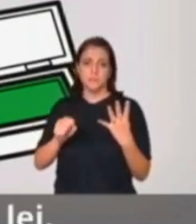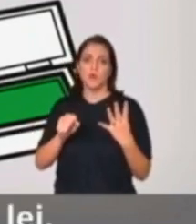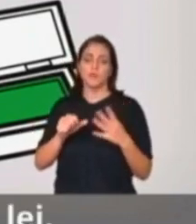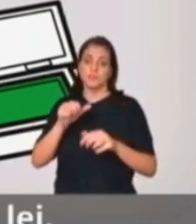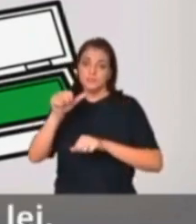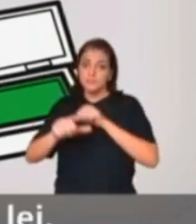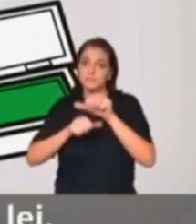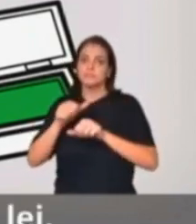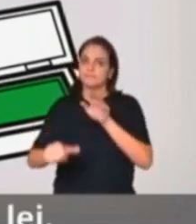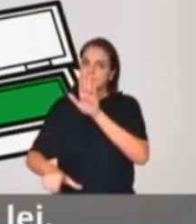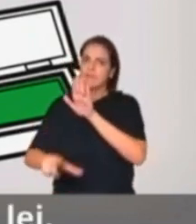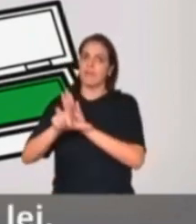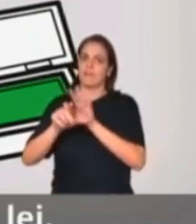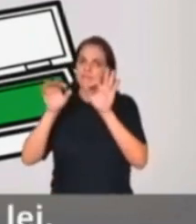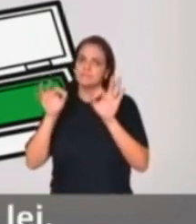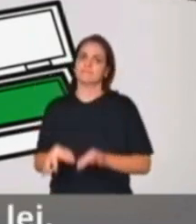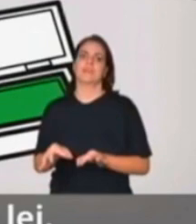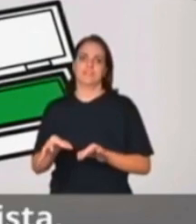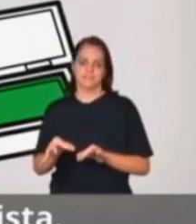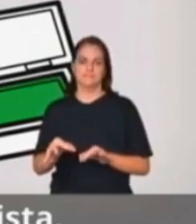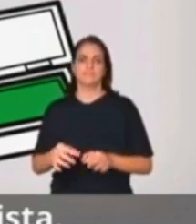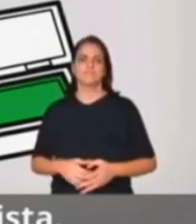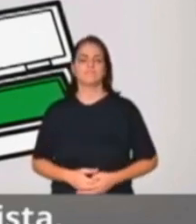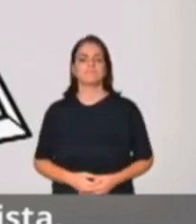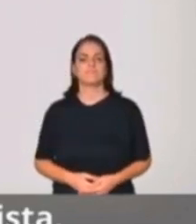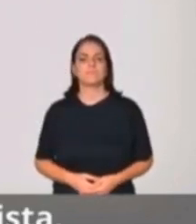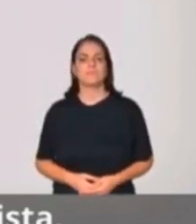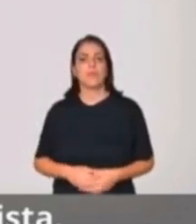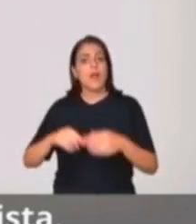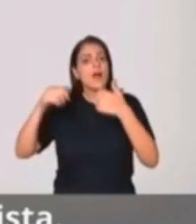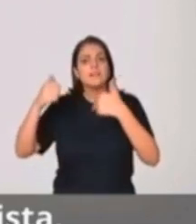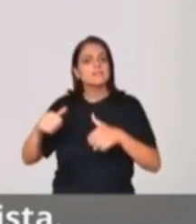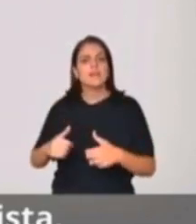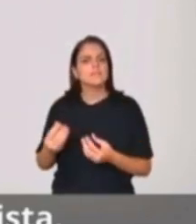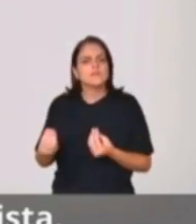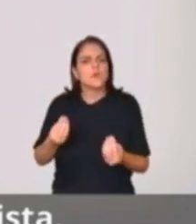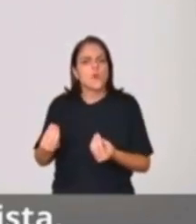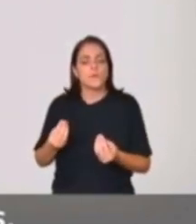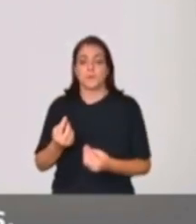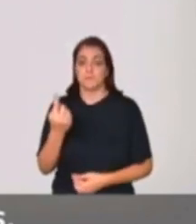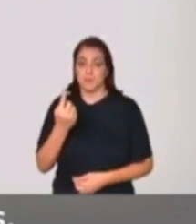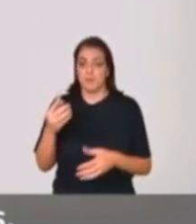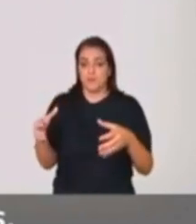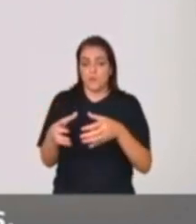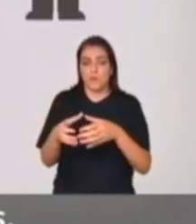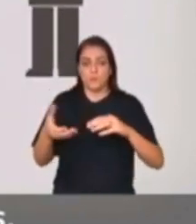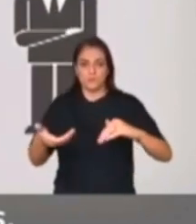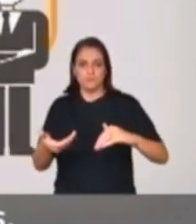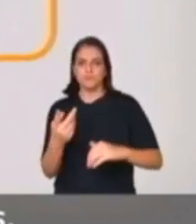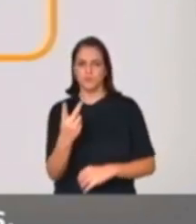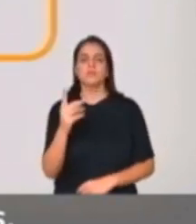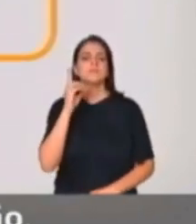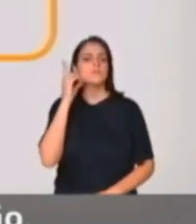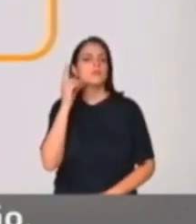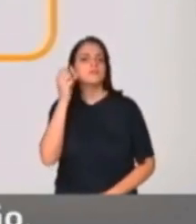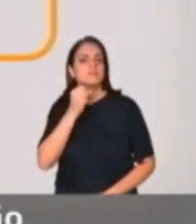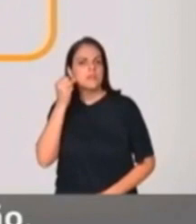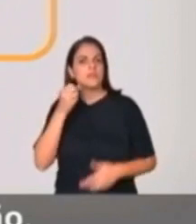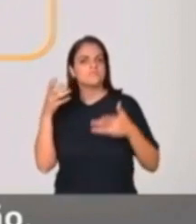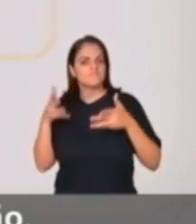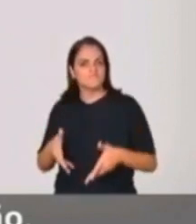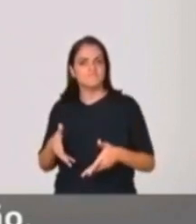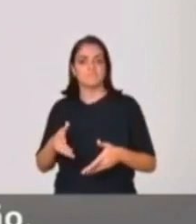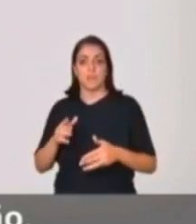validar e transformar a medida provisória efetivamente em inglês análise começa por uma comissão mista formada por deputados e senadores